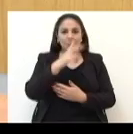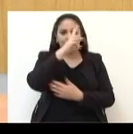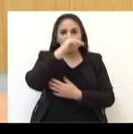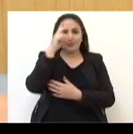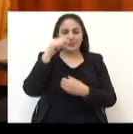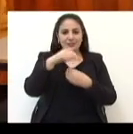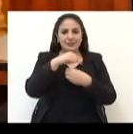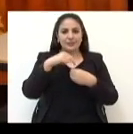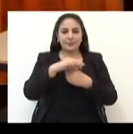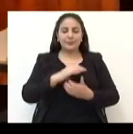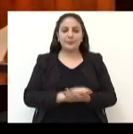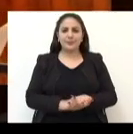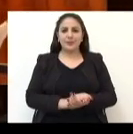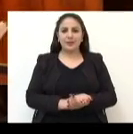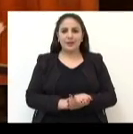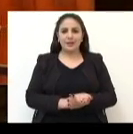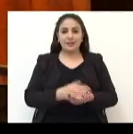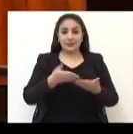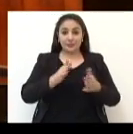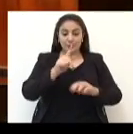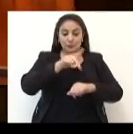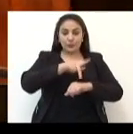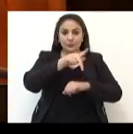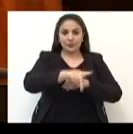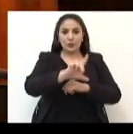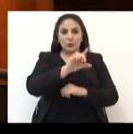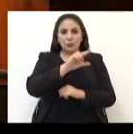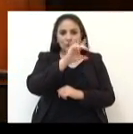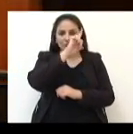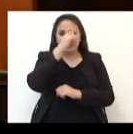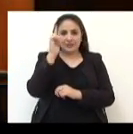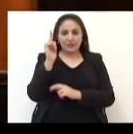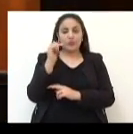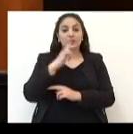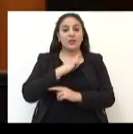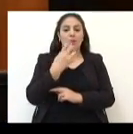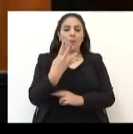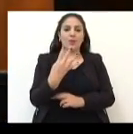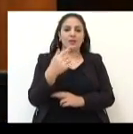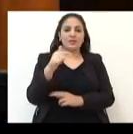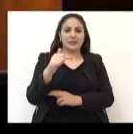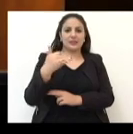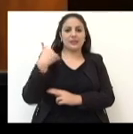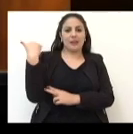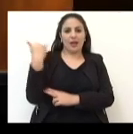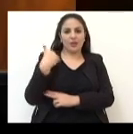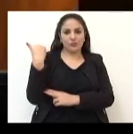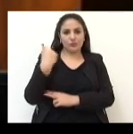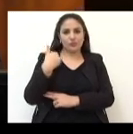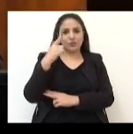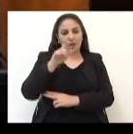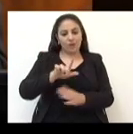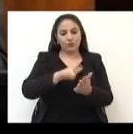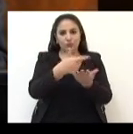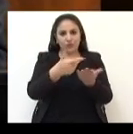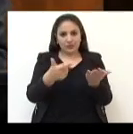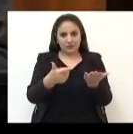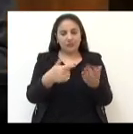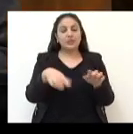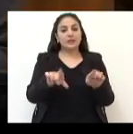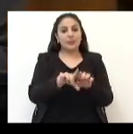da cidade. O passo-fundense Luciano Palma de Azevedo tem 47 anos, é jornalista